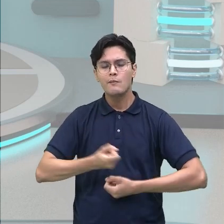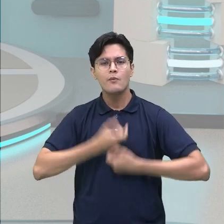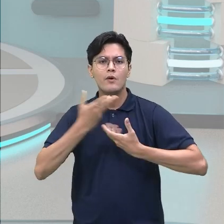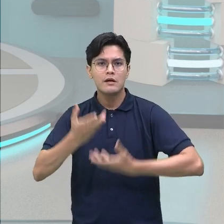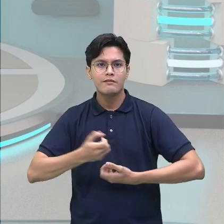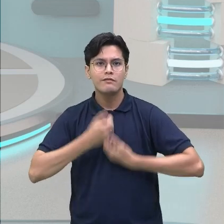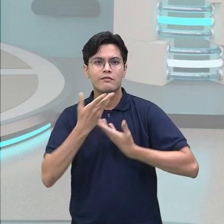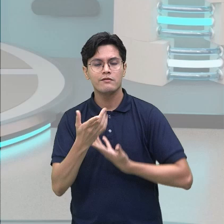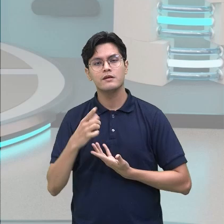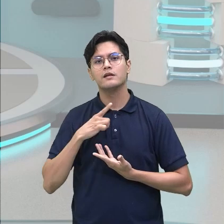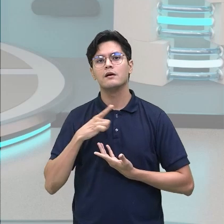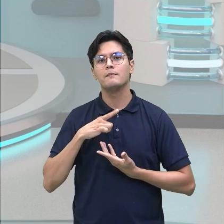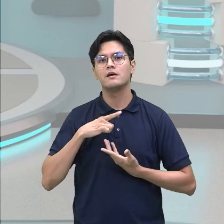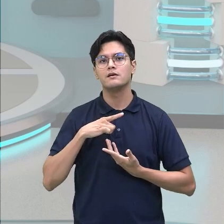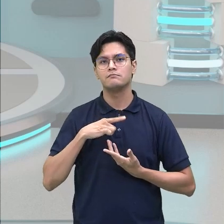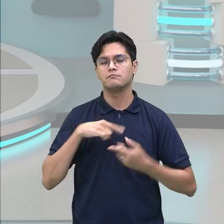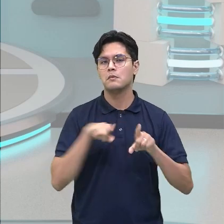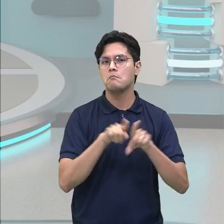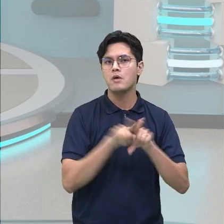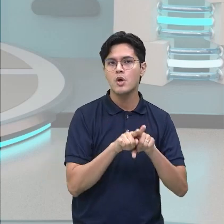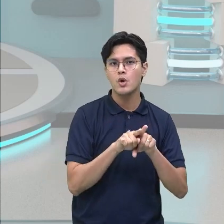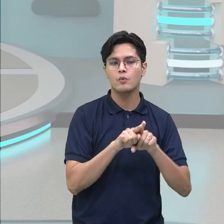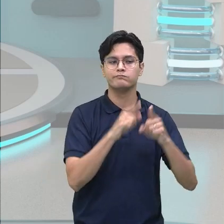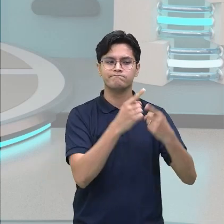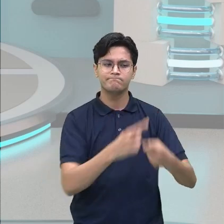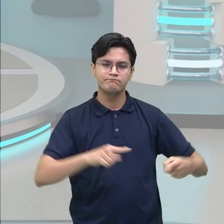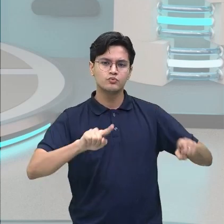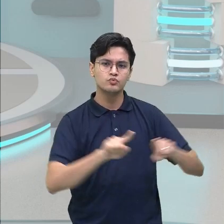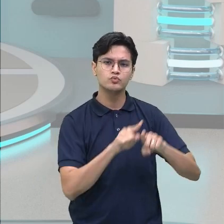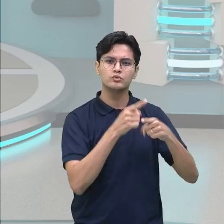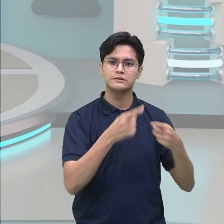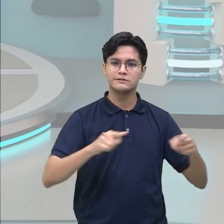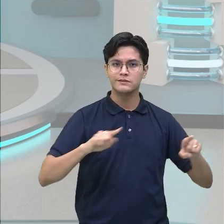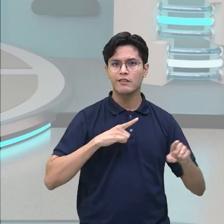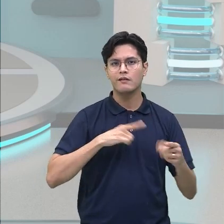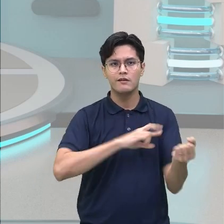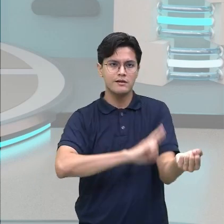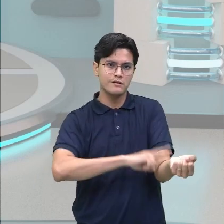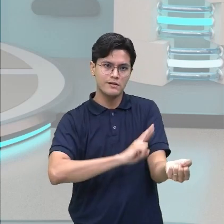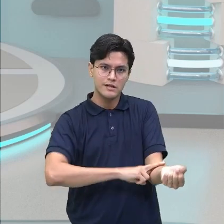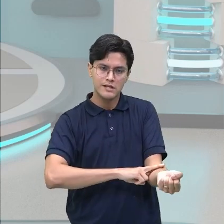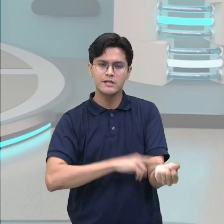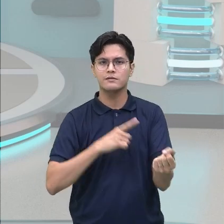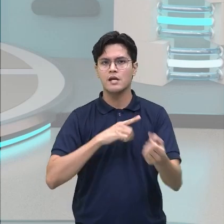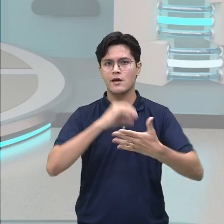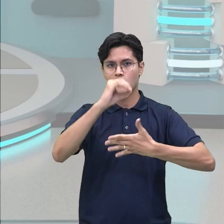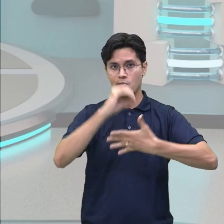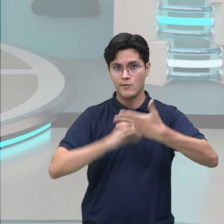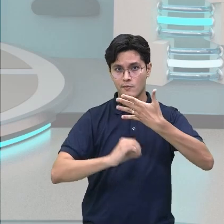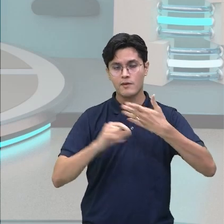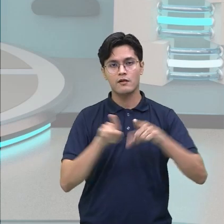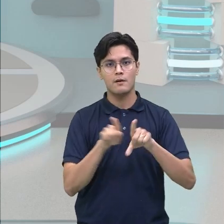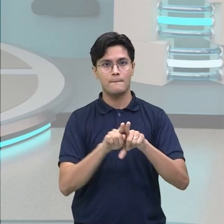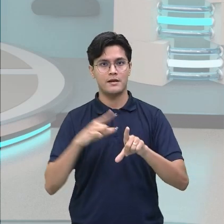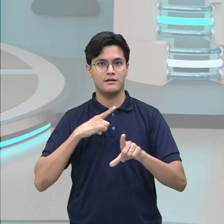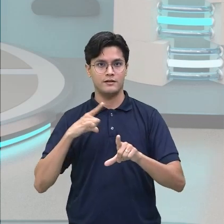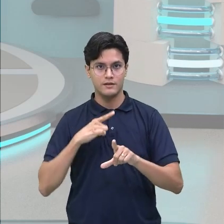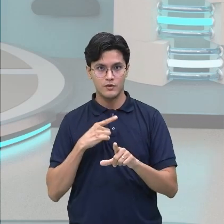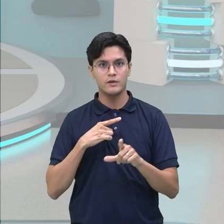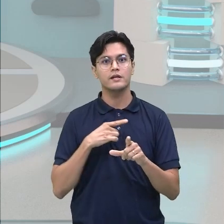quê? A música. A música ela vai envolver ritmo, vai envolver harmonia, vai envolver timbre, vai